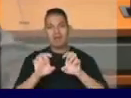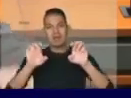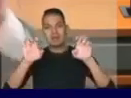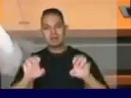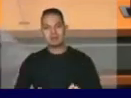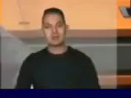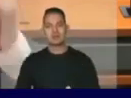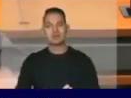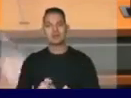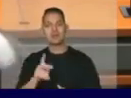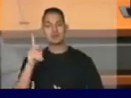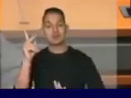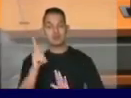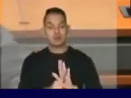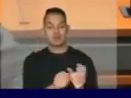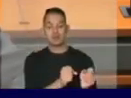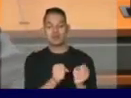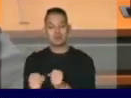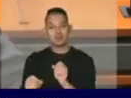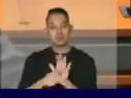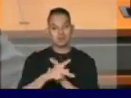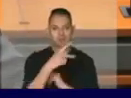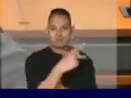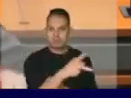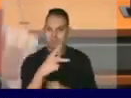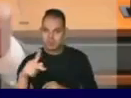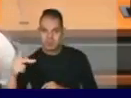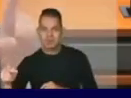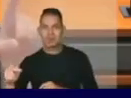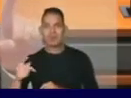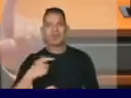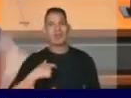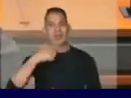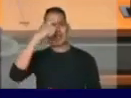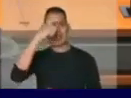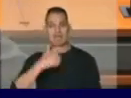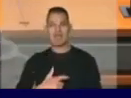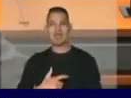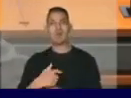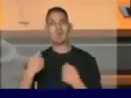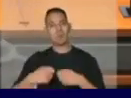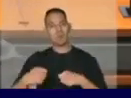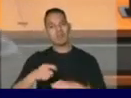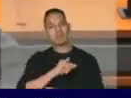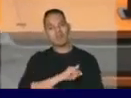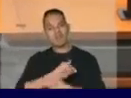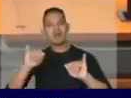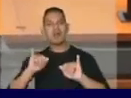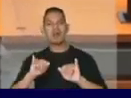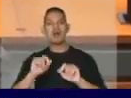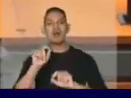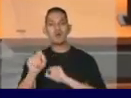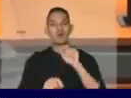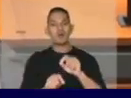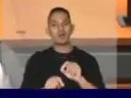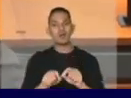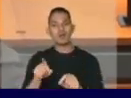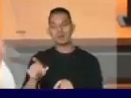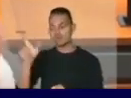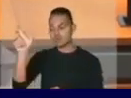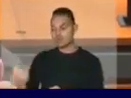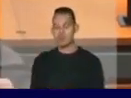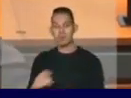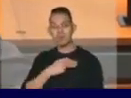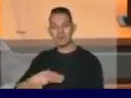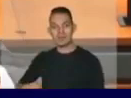estruturação do projeto de poder dos senhores. E eu não tenho outra coisa a dizer a não ser chamar um